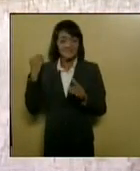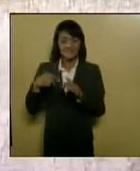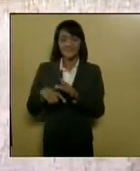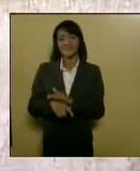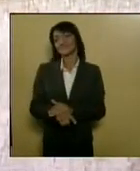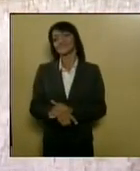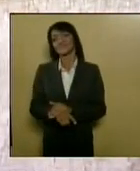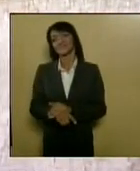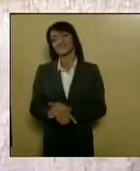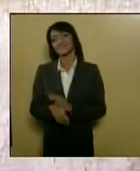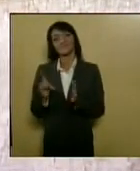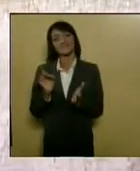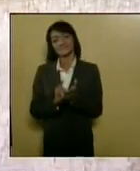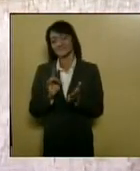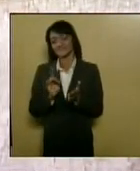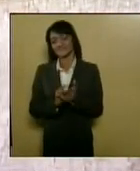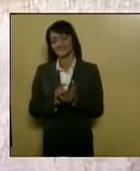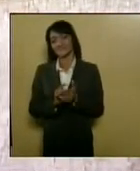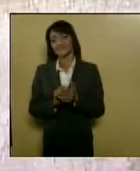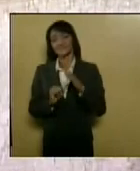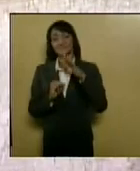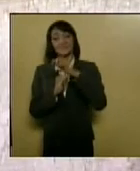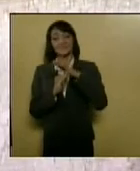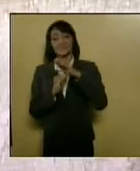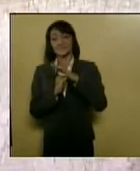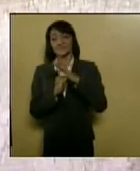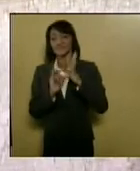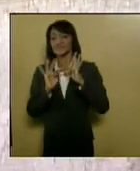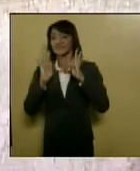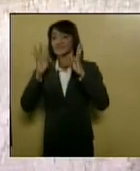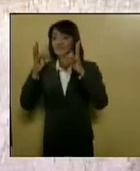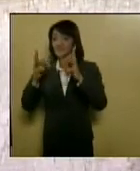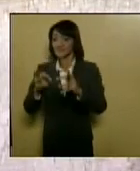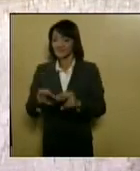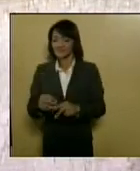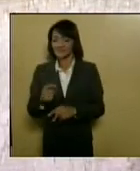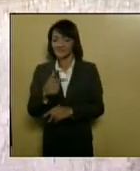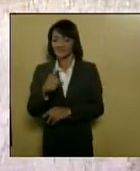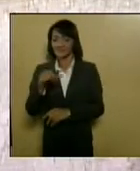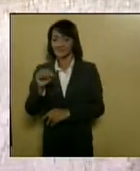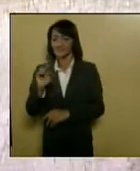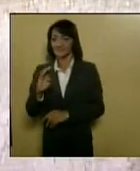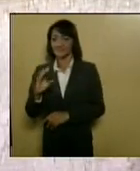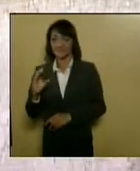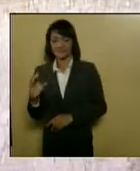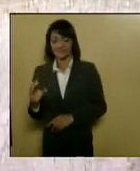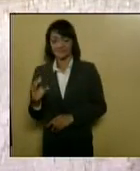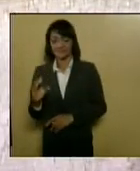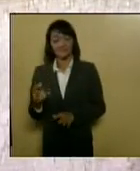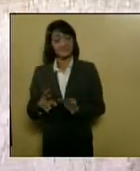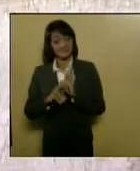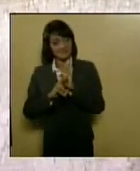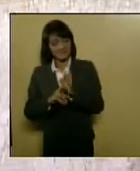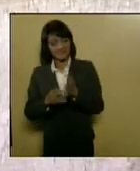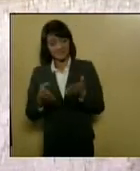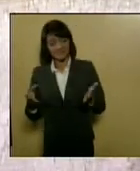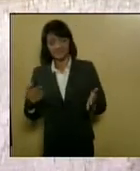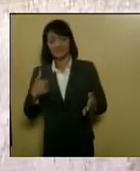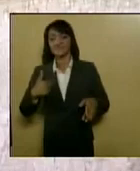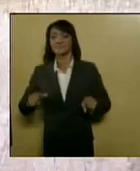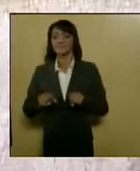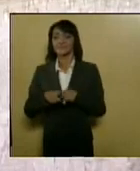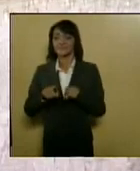verdade, é uma homenagem à instituição Exército Brasileiro. Então, em nome do Exército Brasileiro, eu